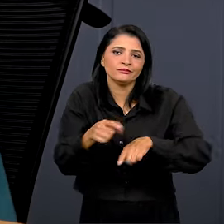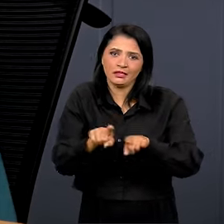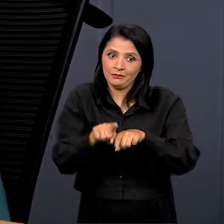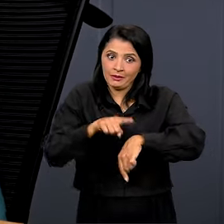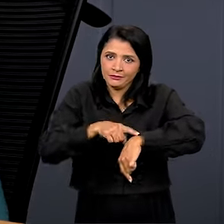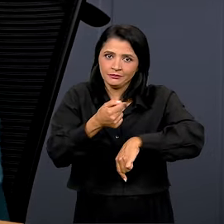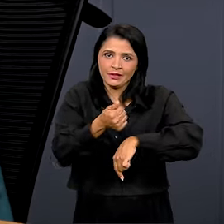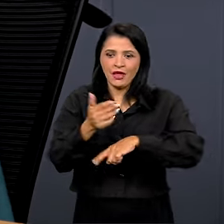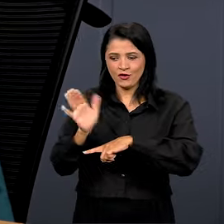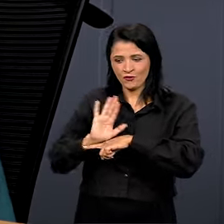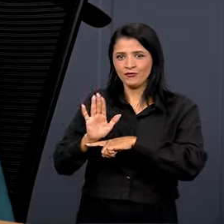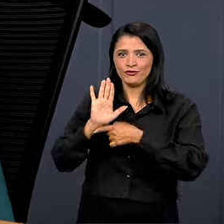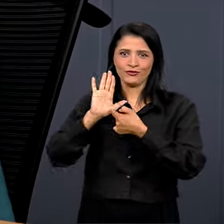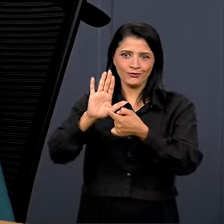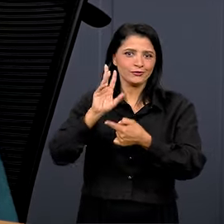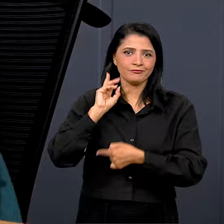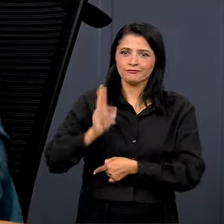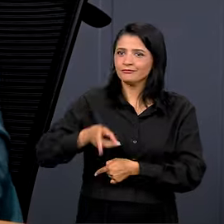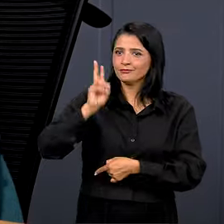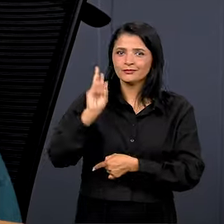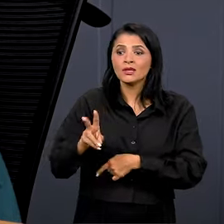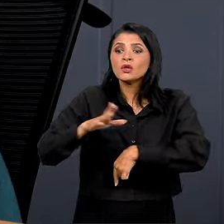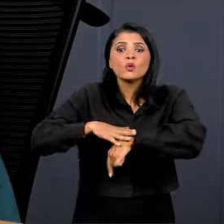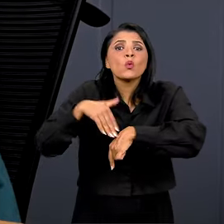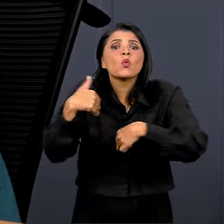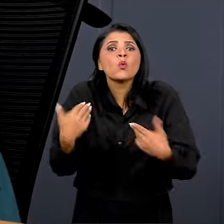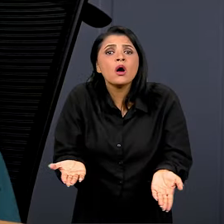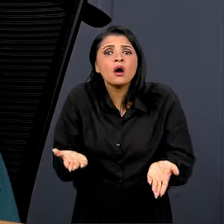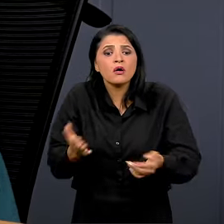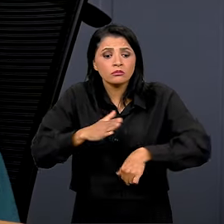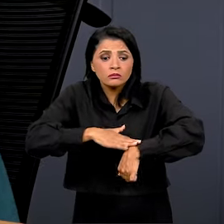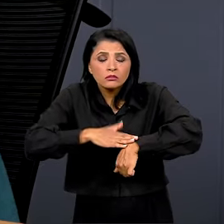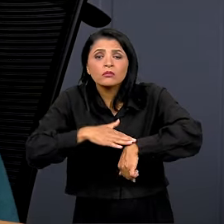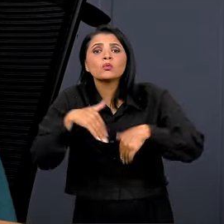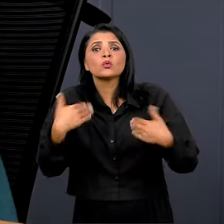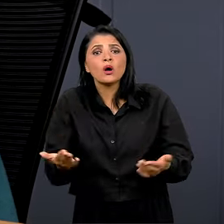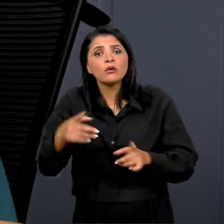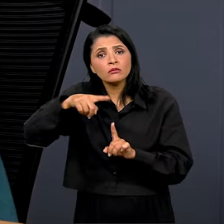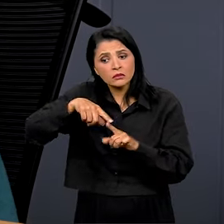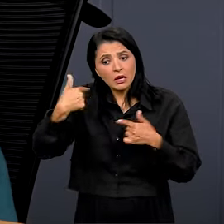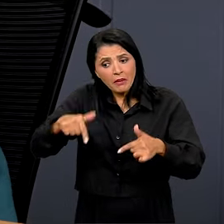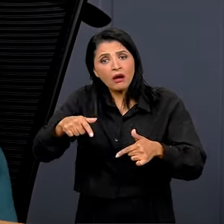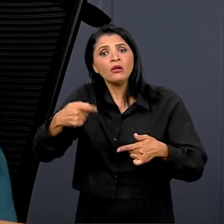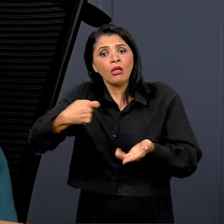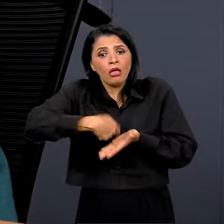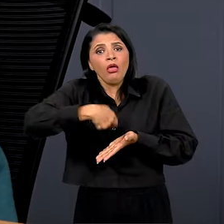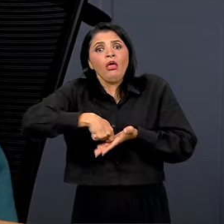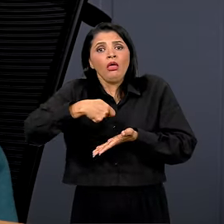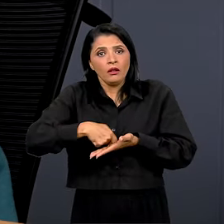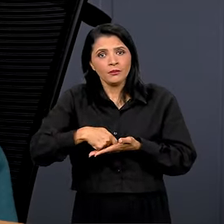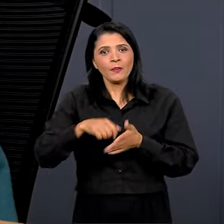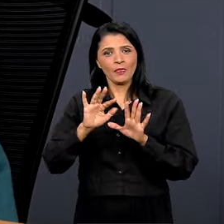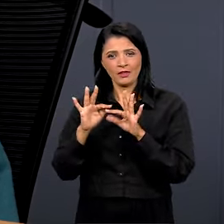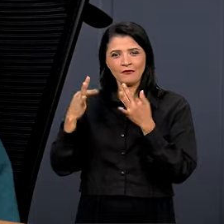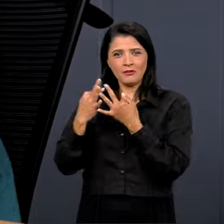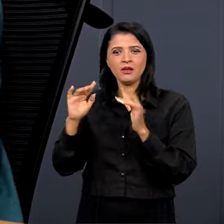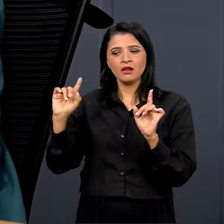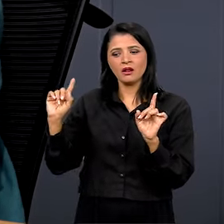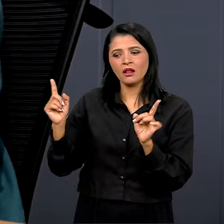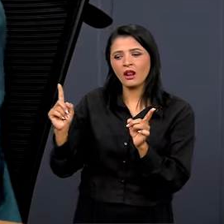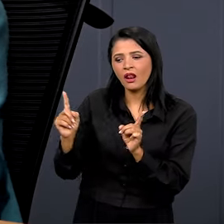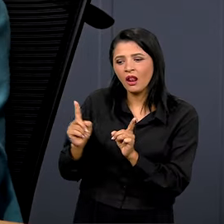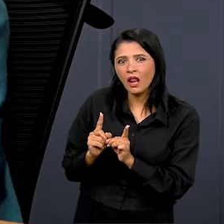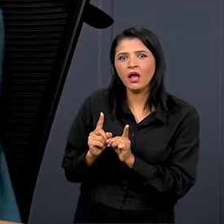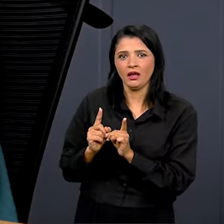principalmente o vídeo também fala nisso o tempo inteiro né Qual é o tempo que esse tipo de trabalho exige e quando as famílias estão ficando cada vez